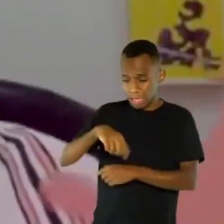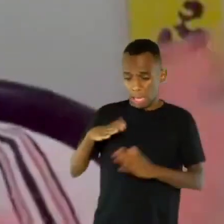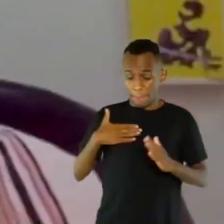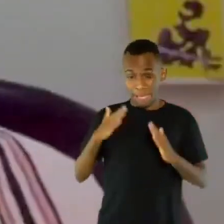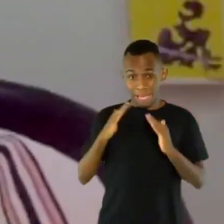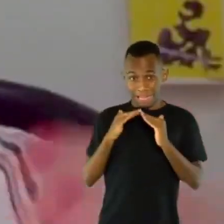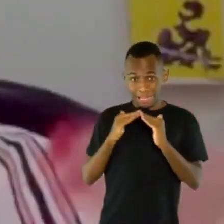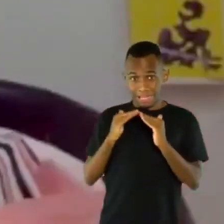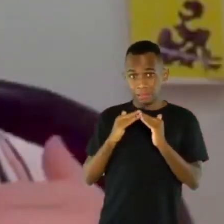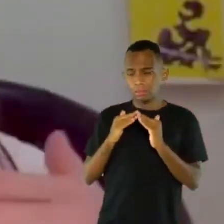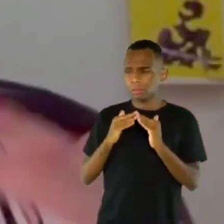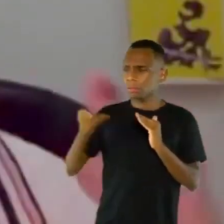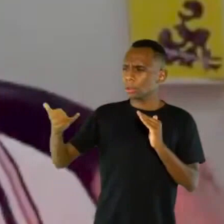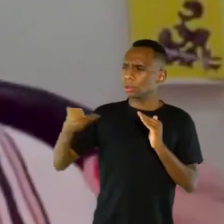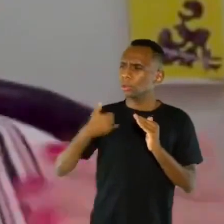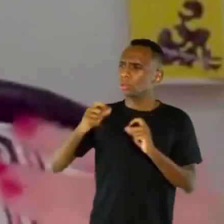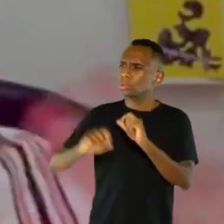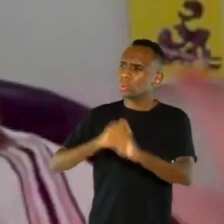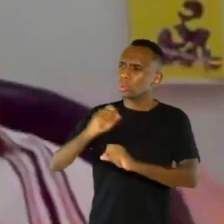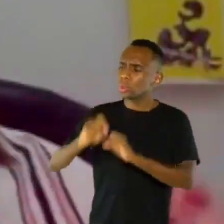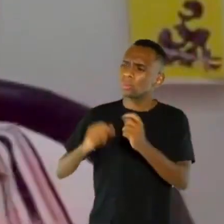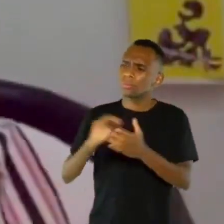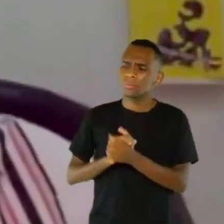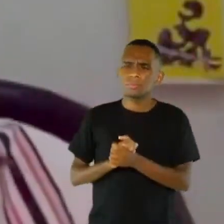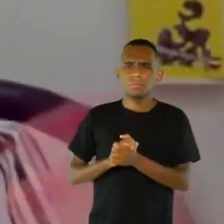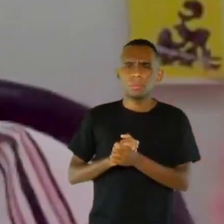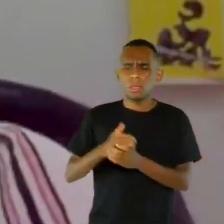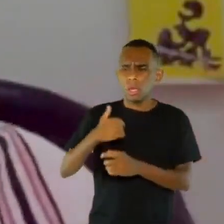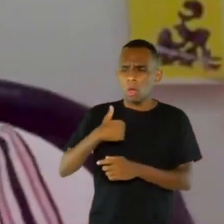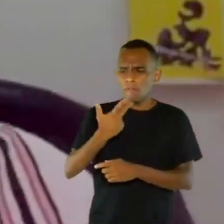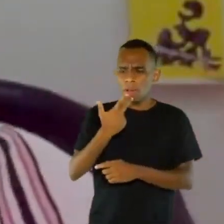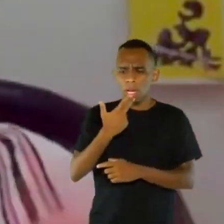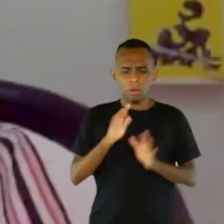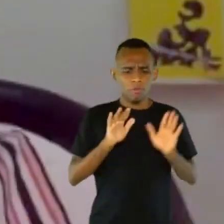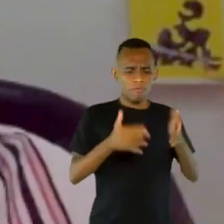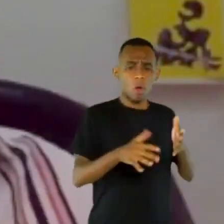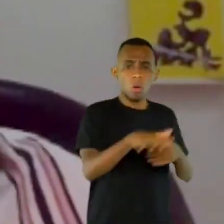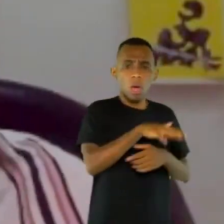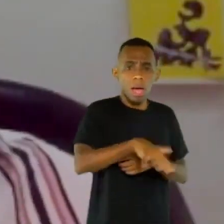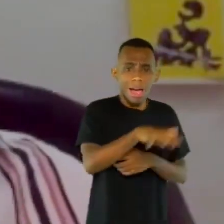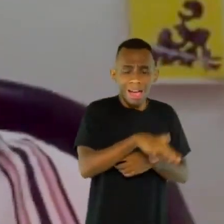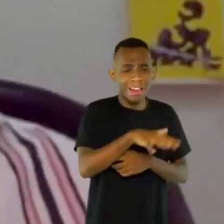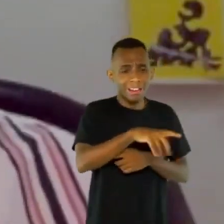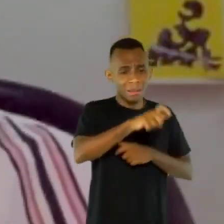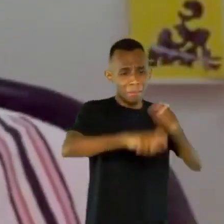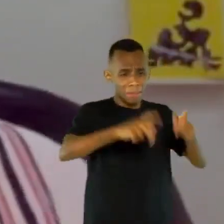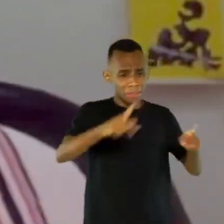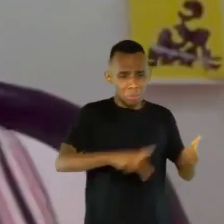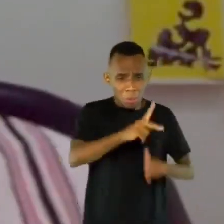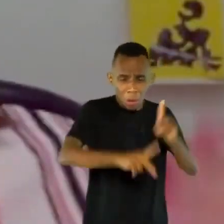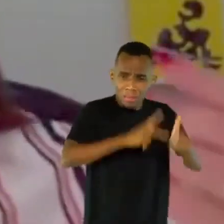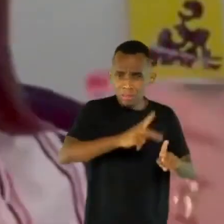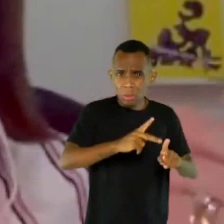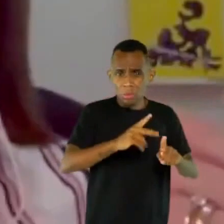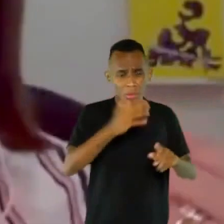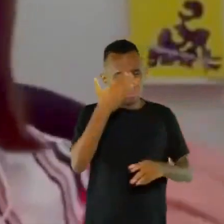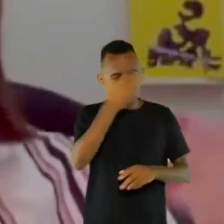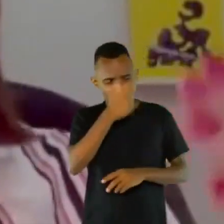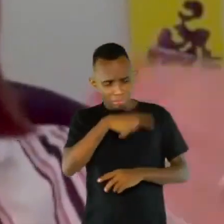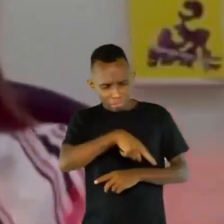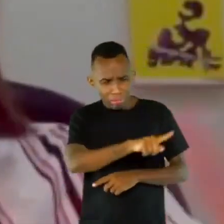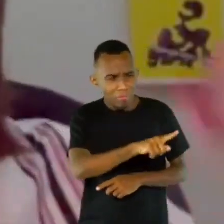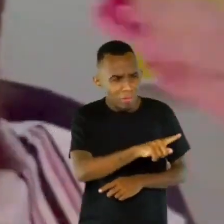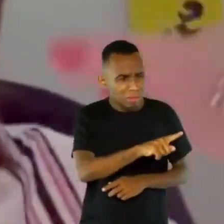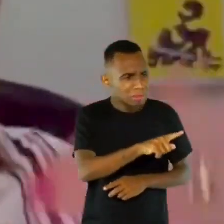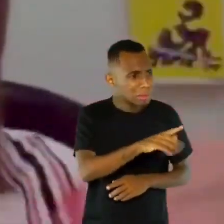a jornalista me disse, bom, você está falando sobre uma população que é uma população invisível. Eu falei, não é uma população invisível, né?